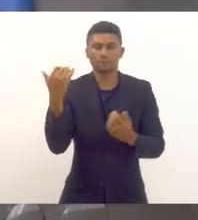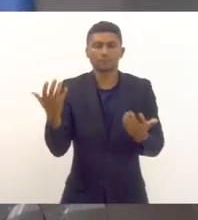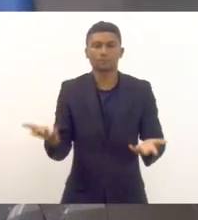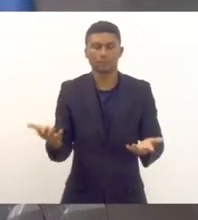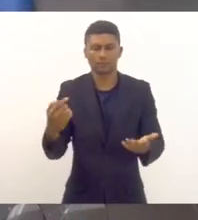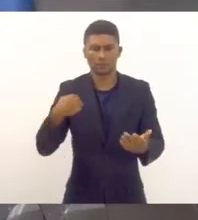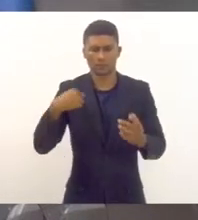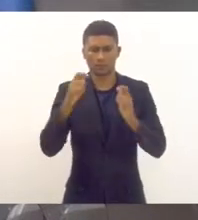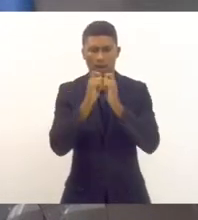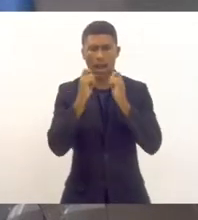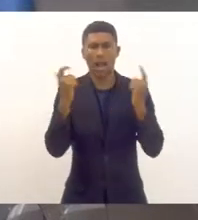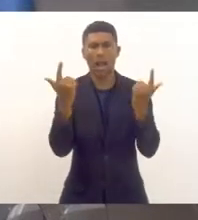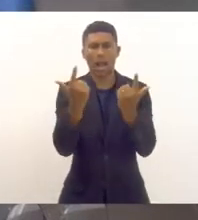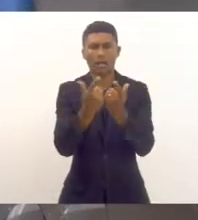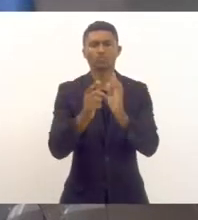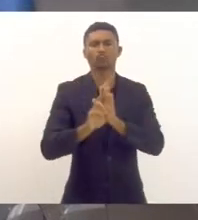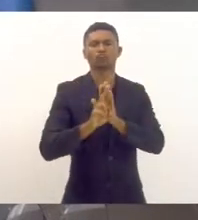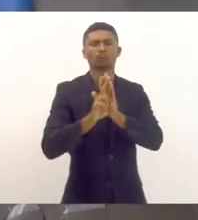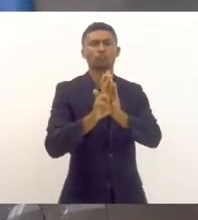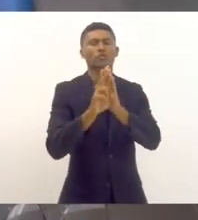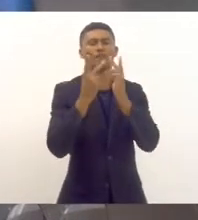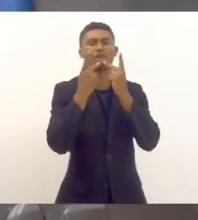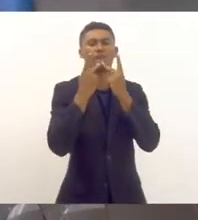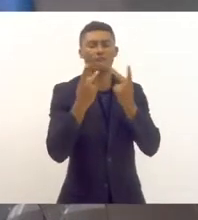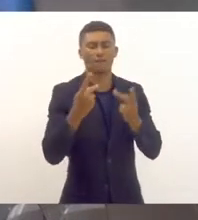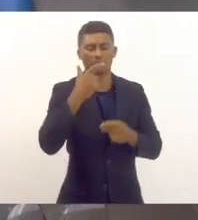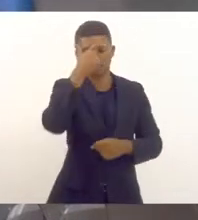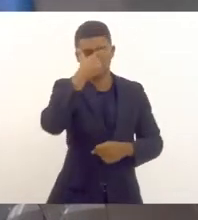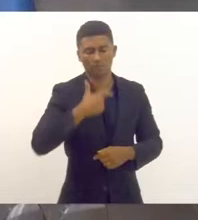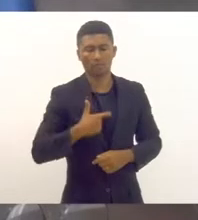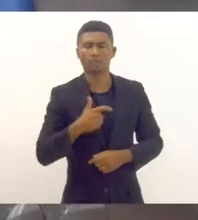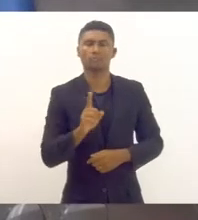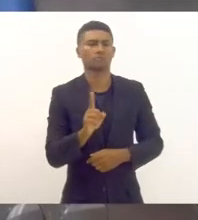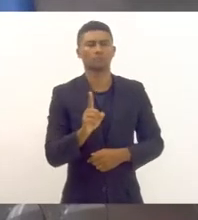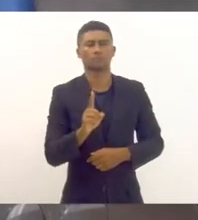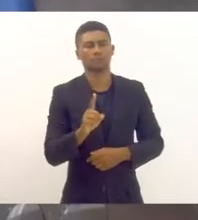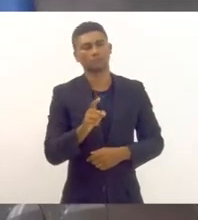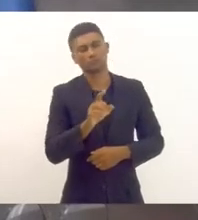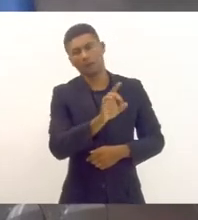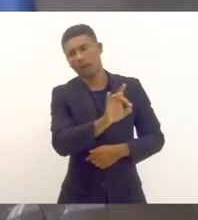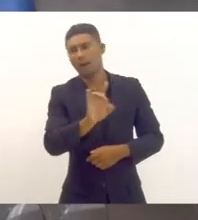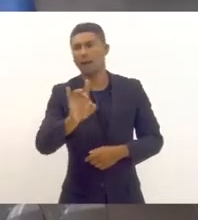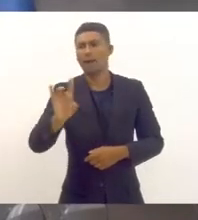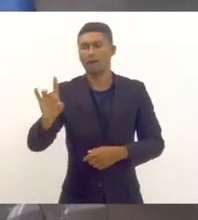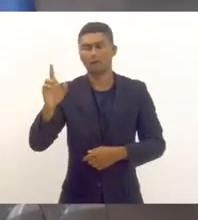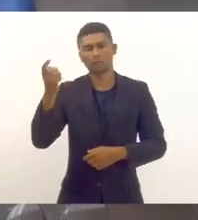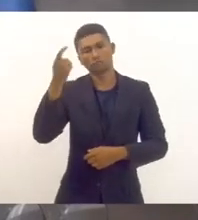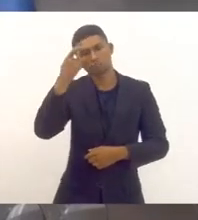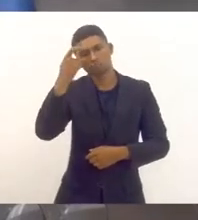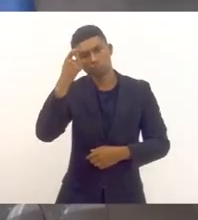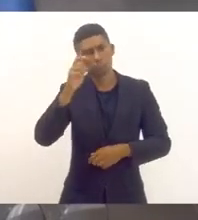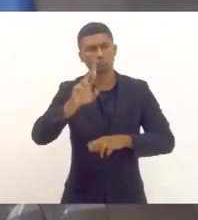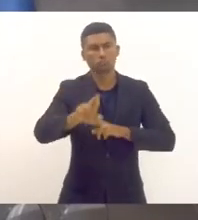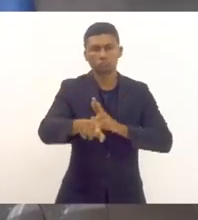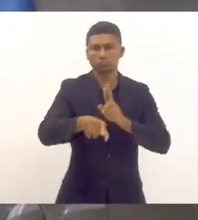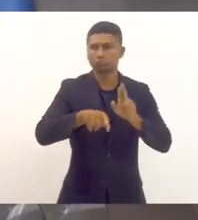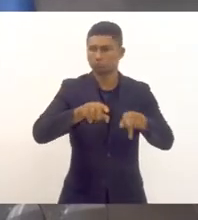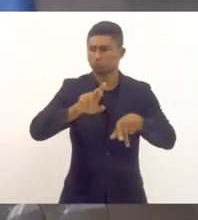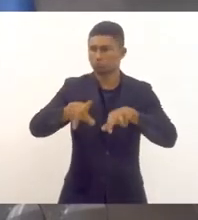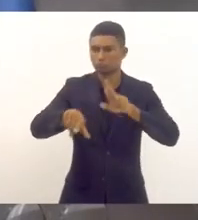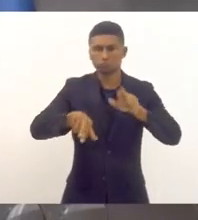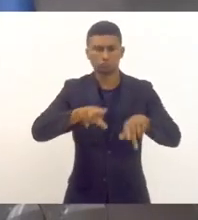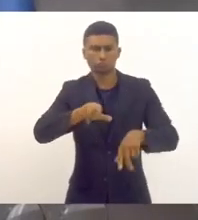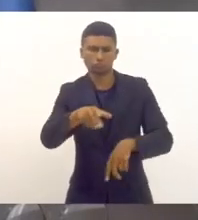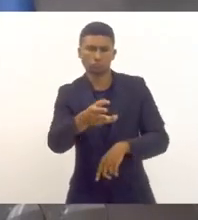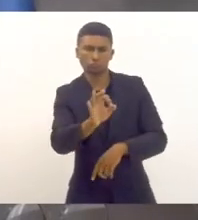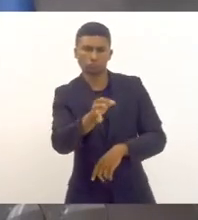Assembleia Legislativa e não posso falar em nome dos meus pares, pois podem existir parlamentares que não são favoráveis